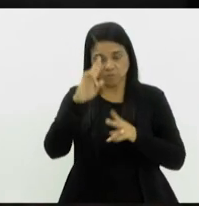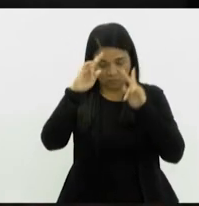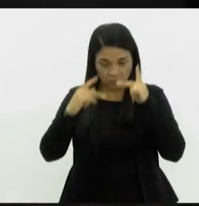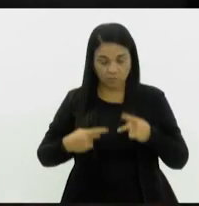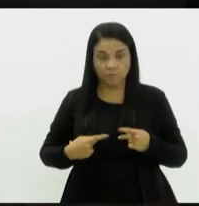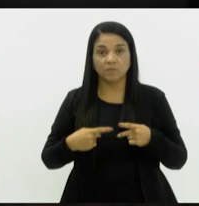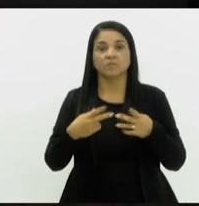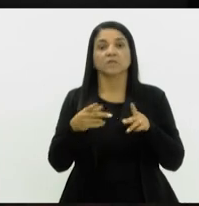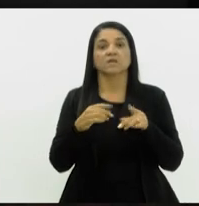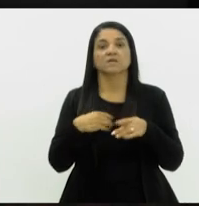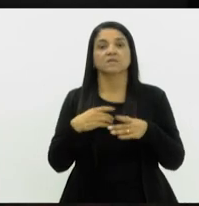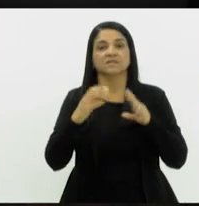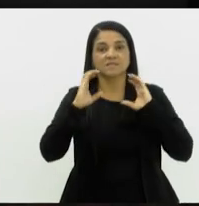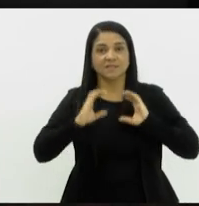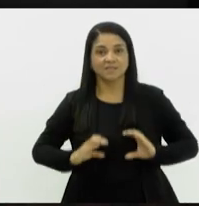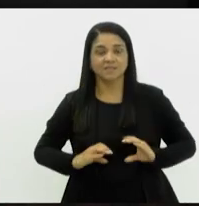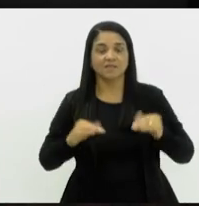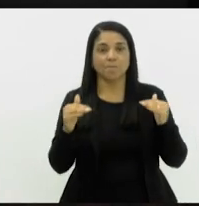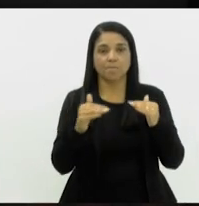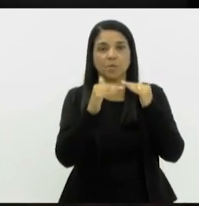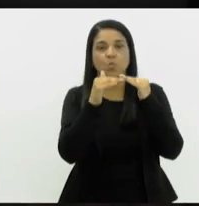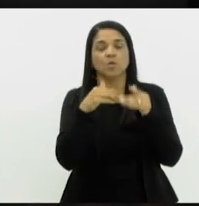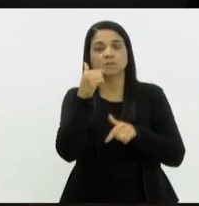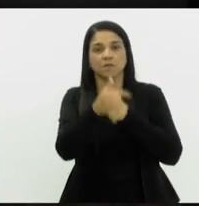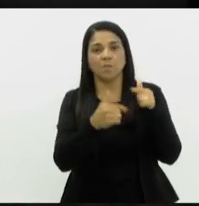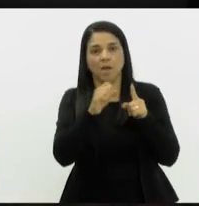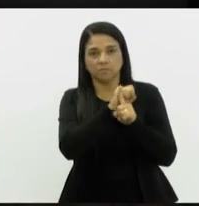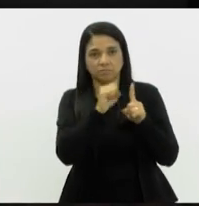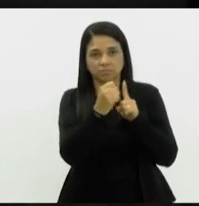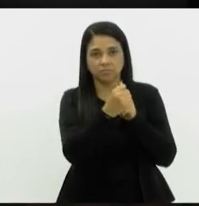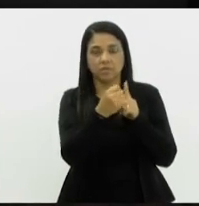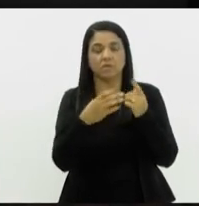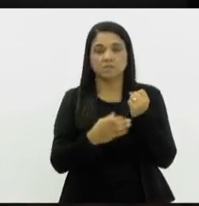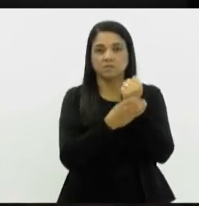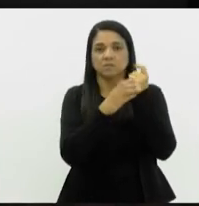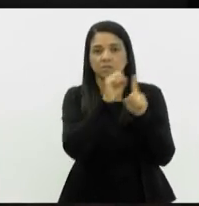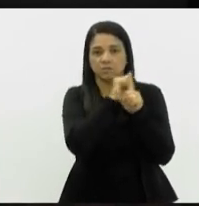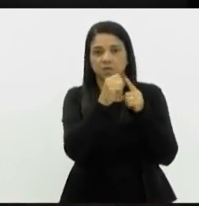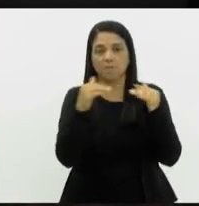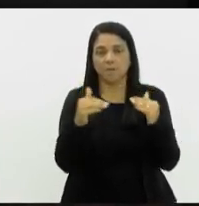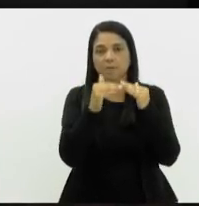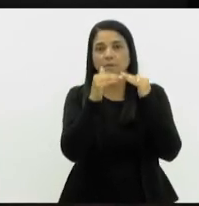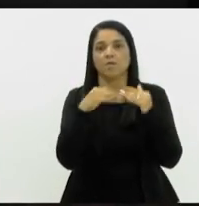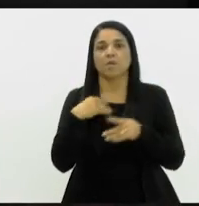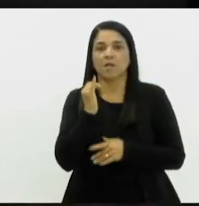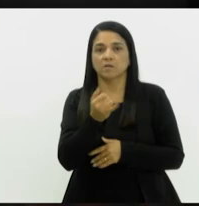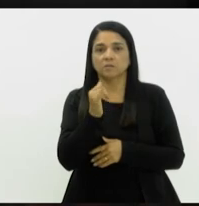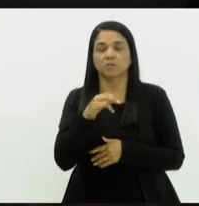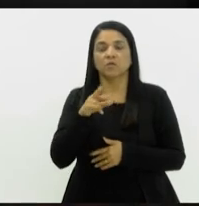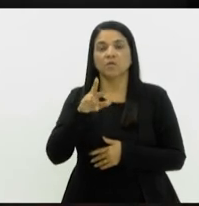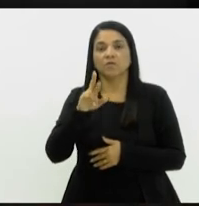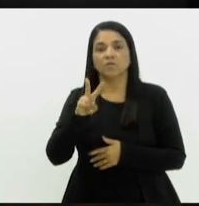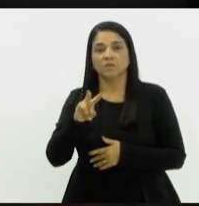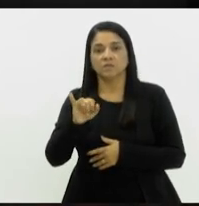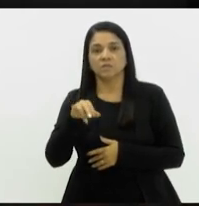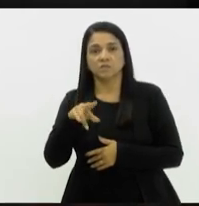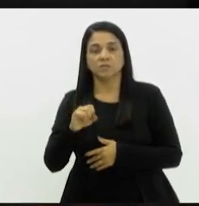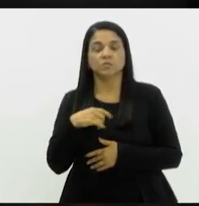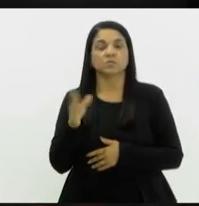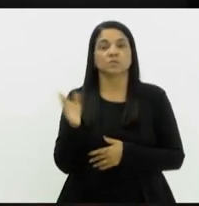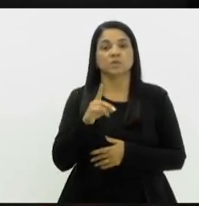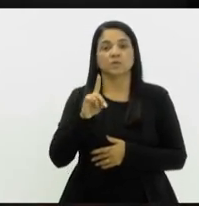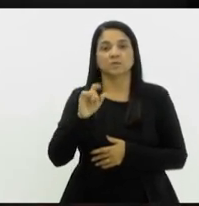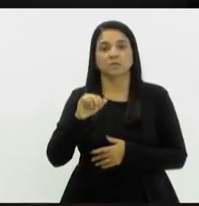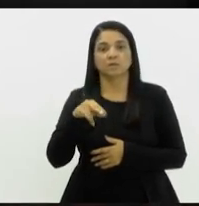Cidadania favorável, Trabalho e Legislação Social e Seguridade Social favorável. Relator, deputado Vinícius Cozolino, Dani Monteiro e Dani